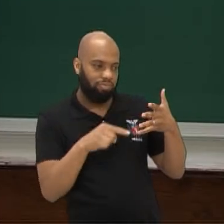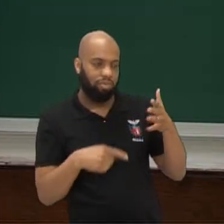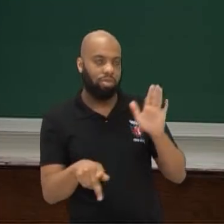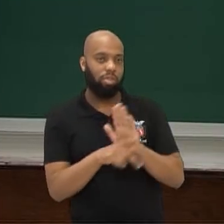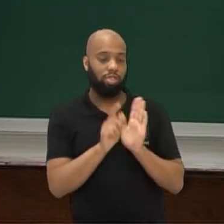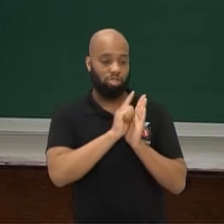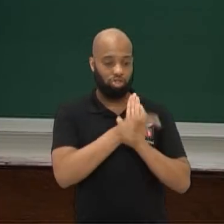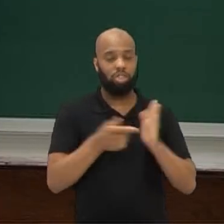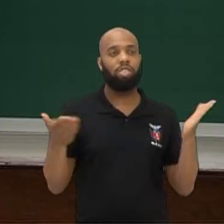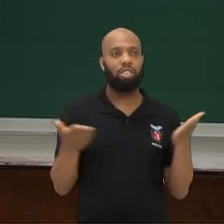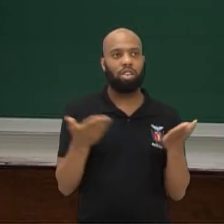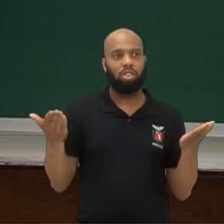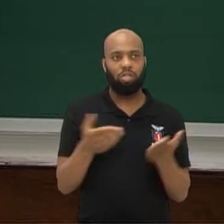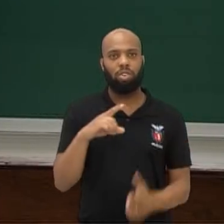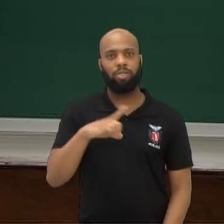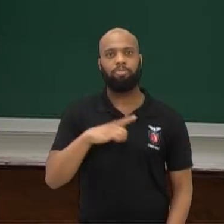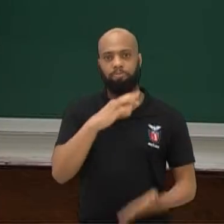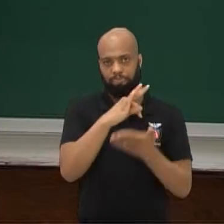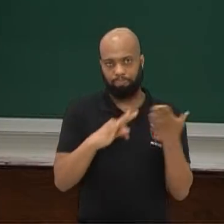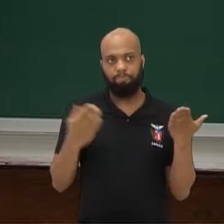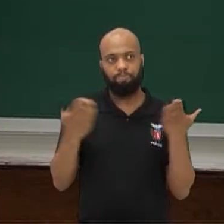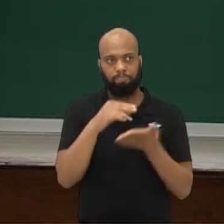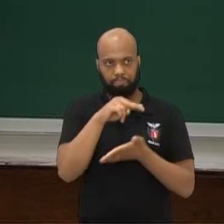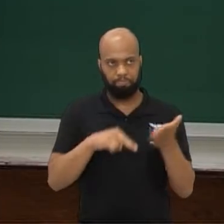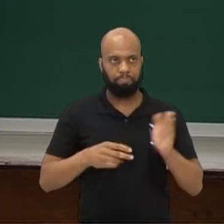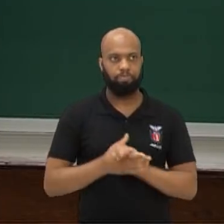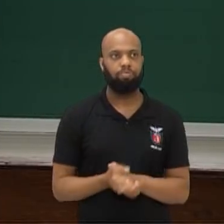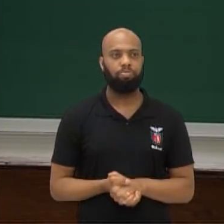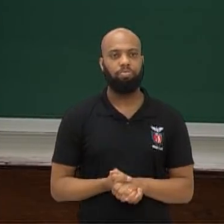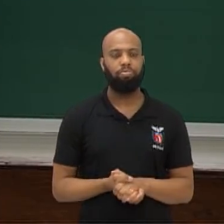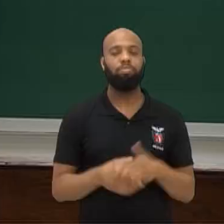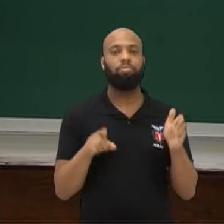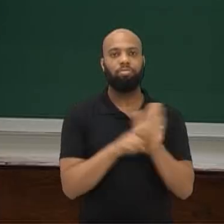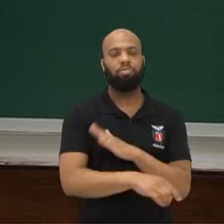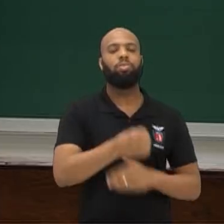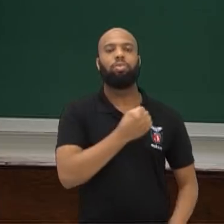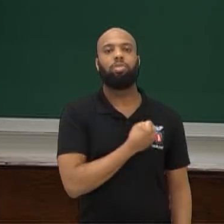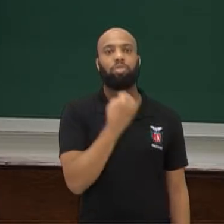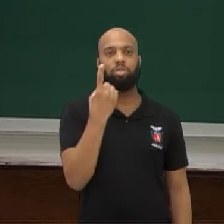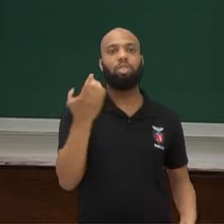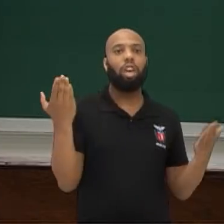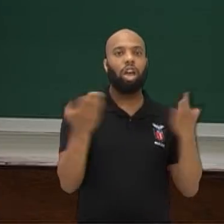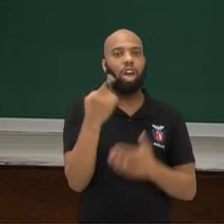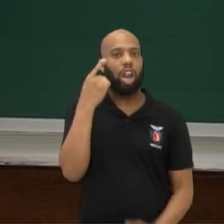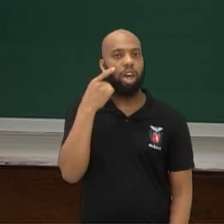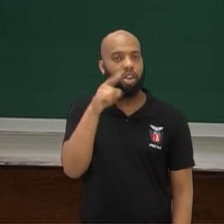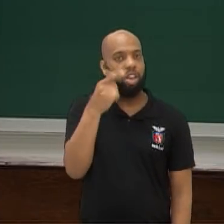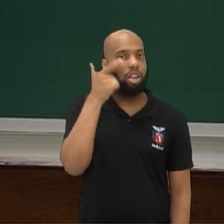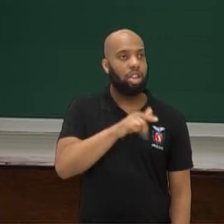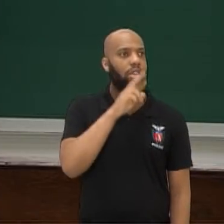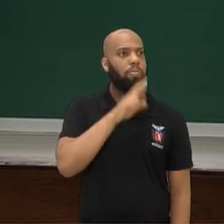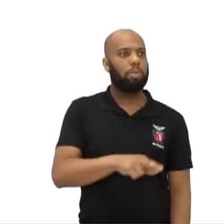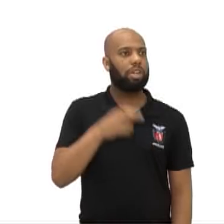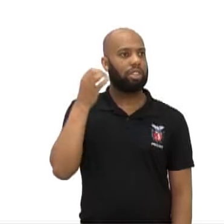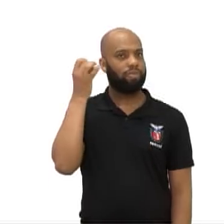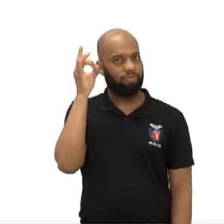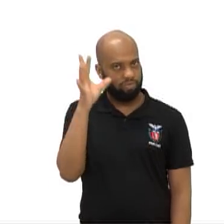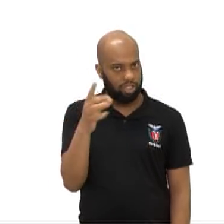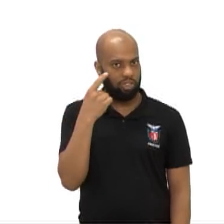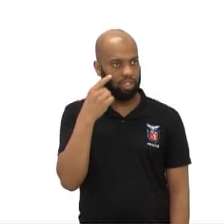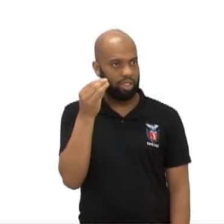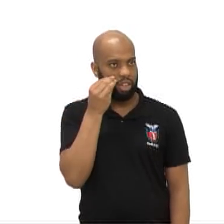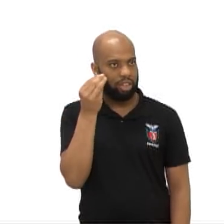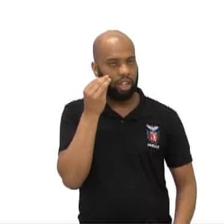deste gênero agora, né, desse texto que a gente está lendo. Questão 1 para vocês agora tentar acertar. Essa tá fácil, galera. Vamos